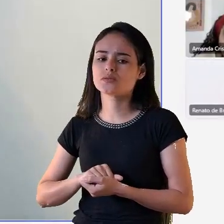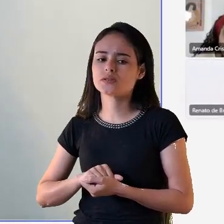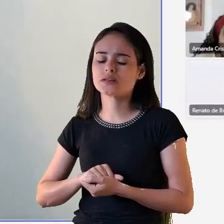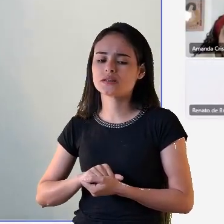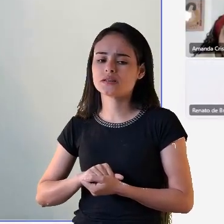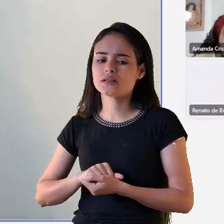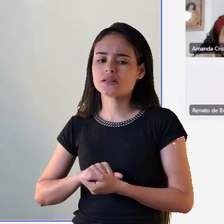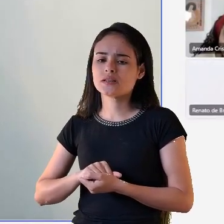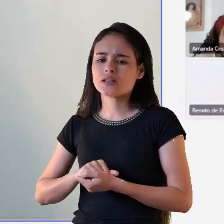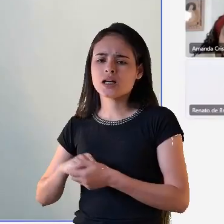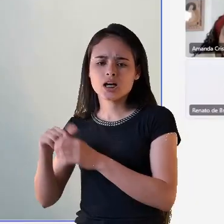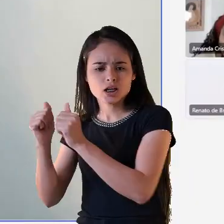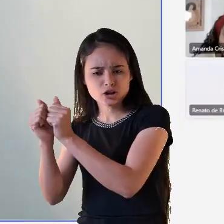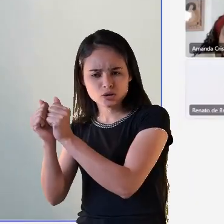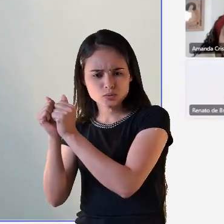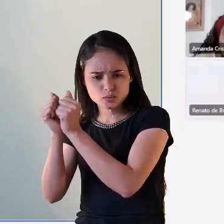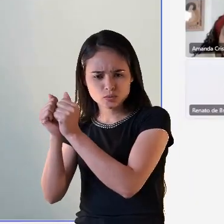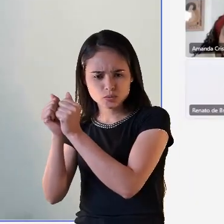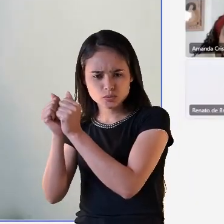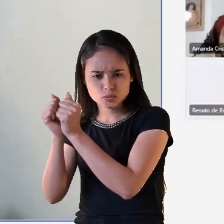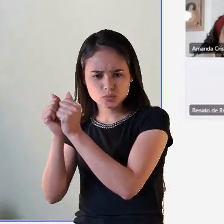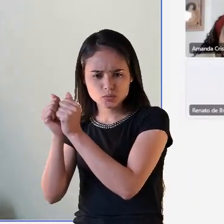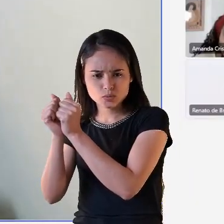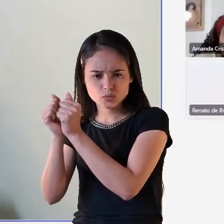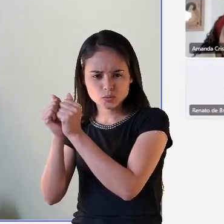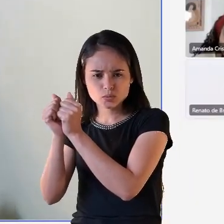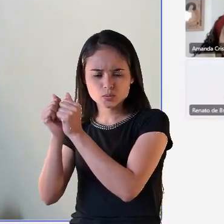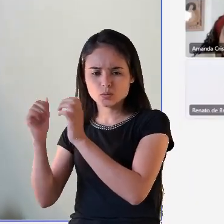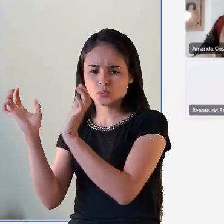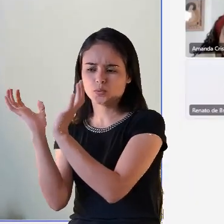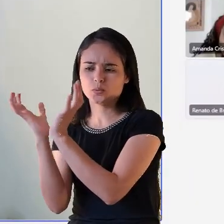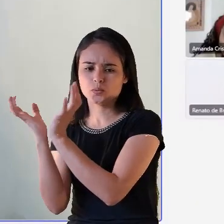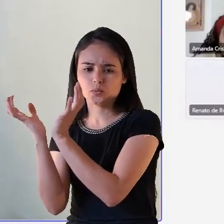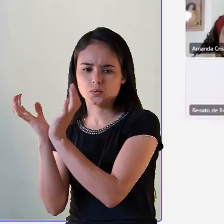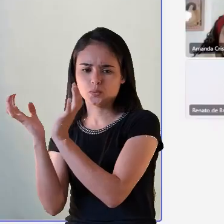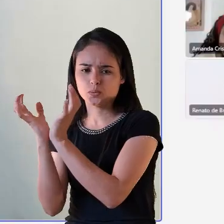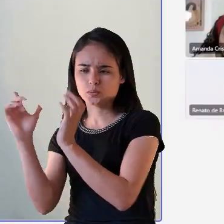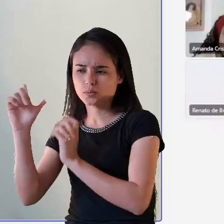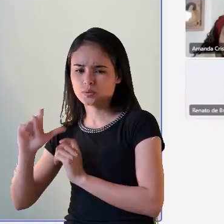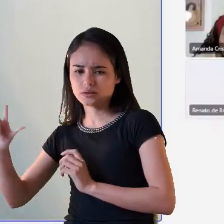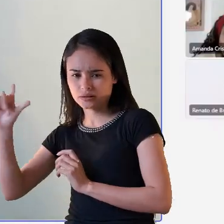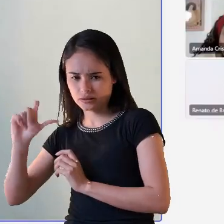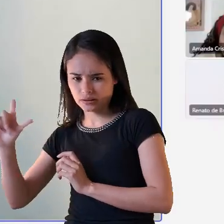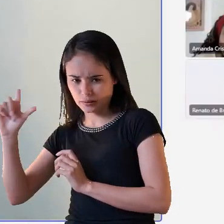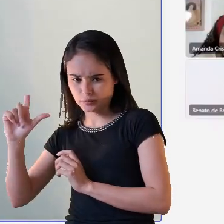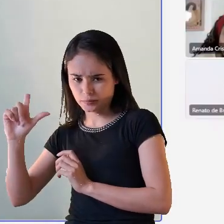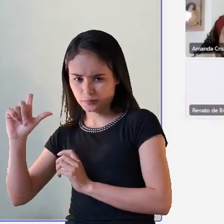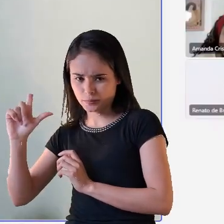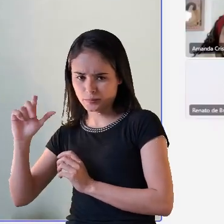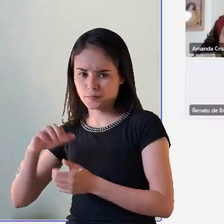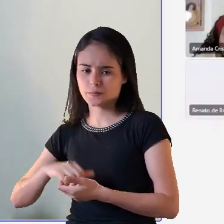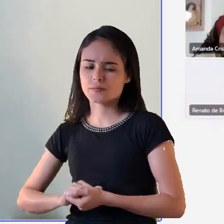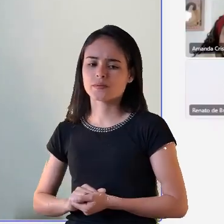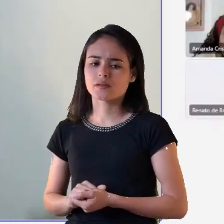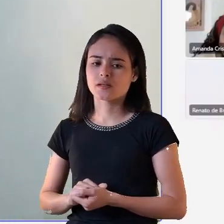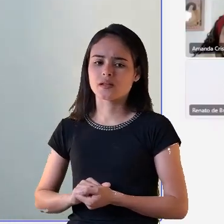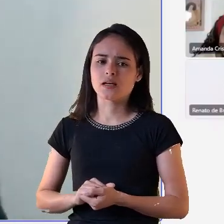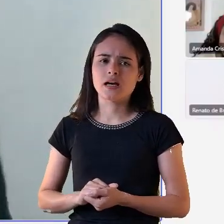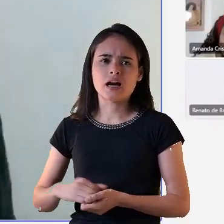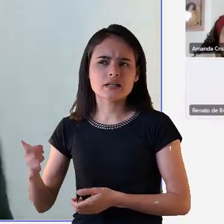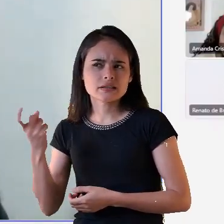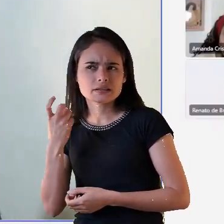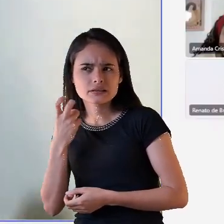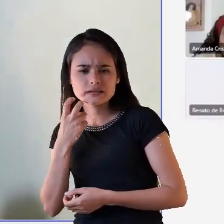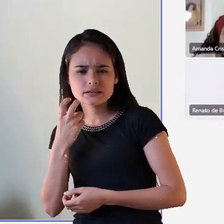parceria com o Grupo Literário Fonte das Letras. Na sexta-feira, a programação foi em Cambuquira, em parceria com a ONG